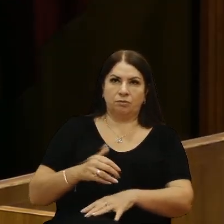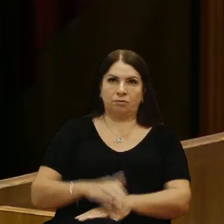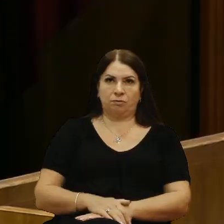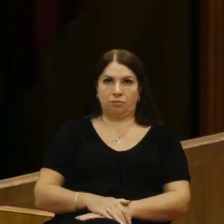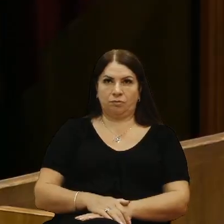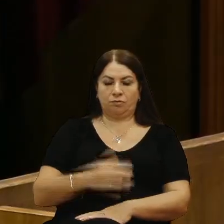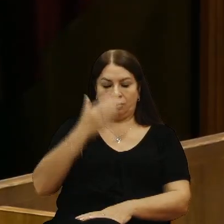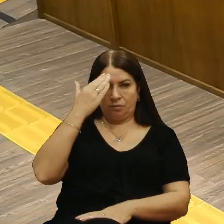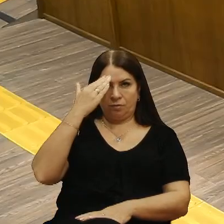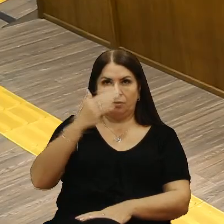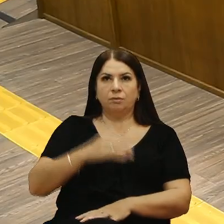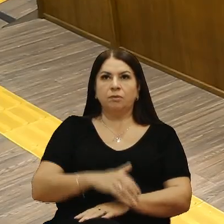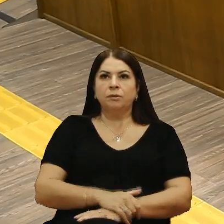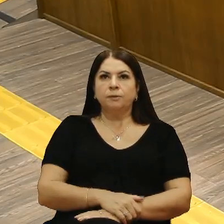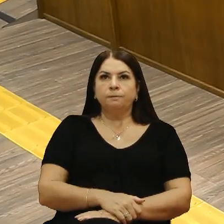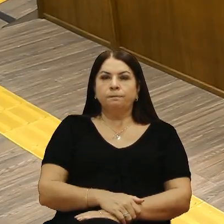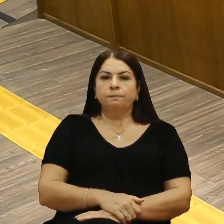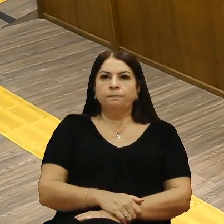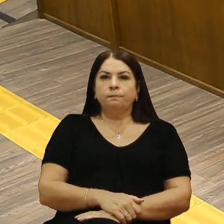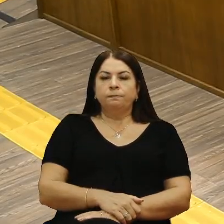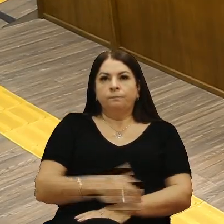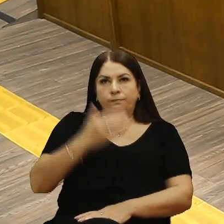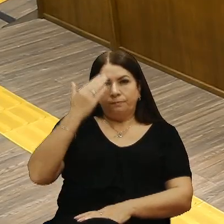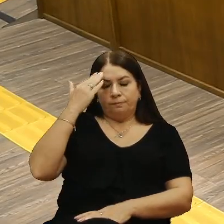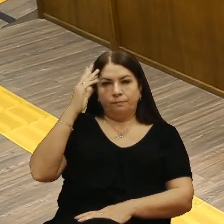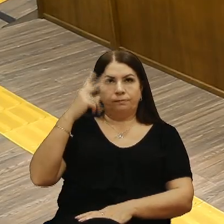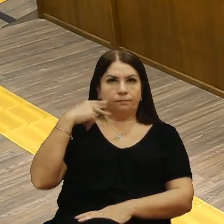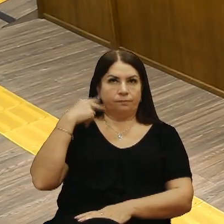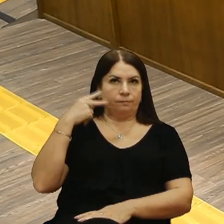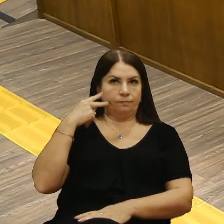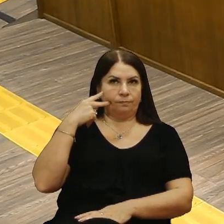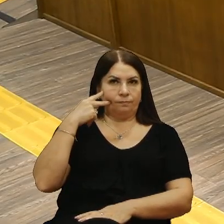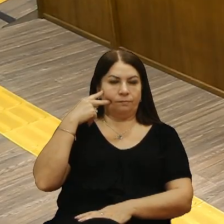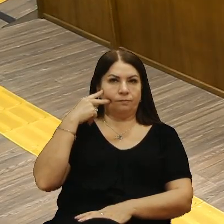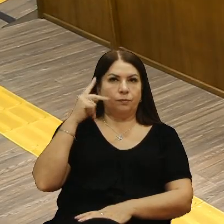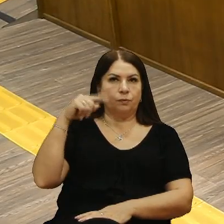isso, presidente. Obrigado. Obrigado, vereador Bortola. Próximo inscrito no grande